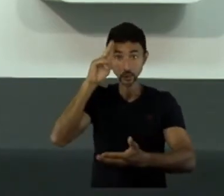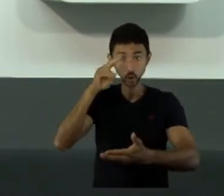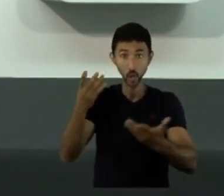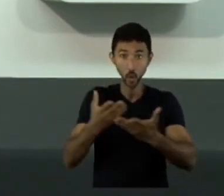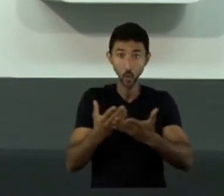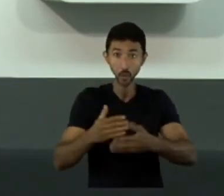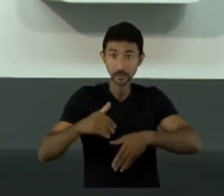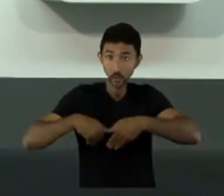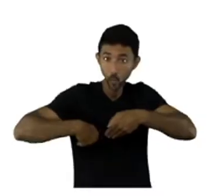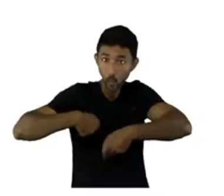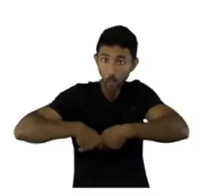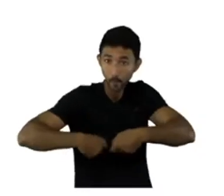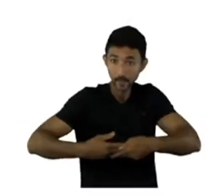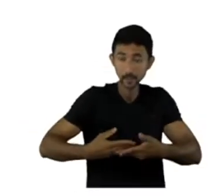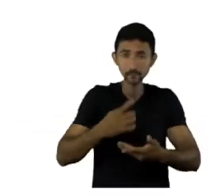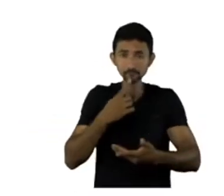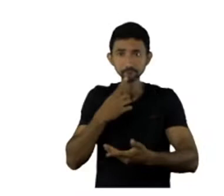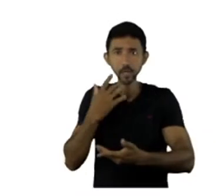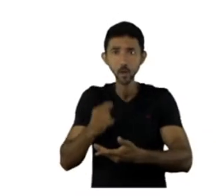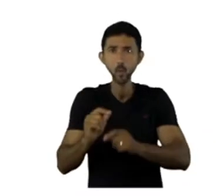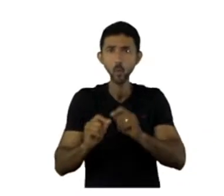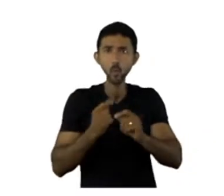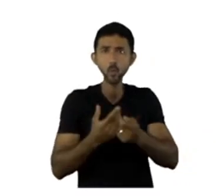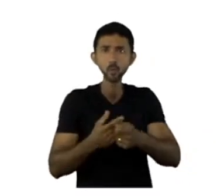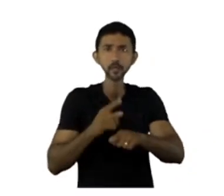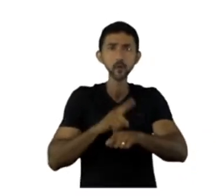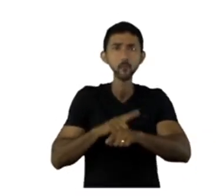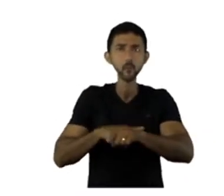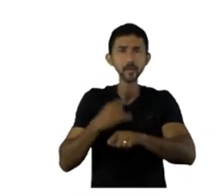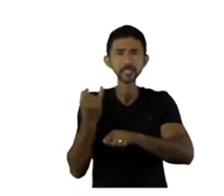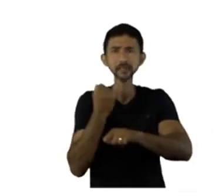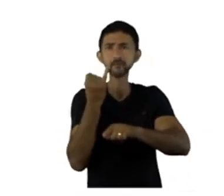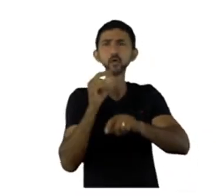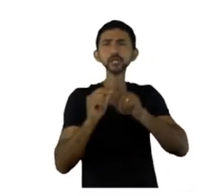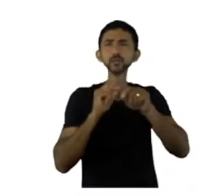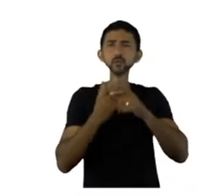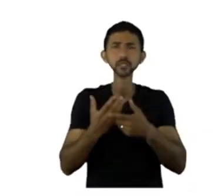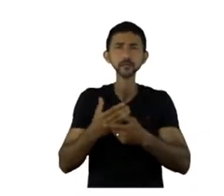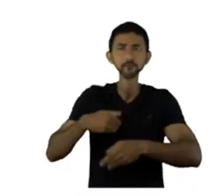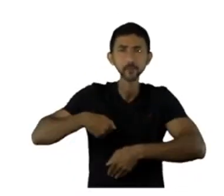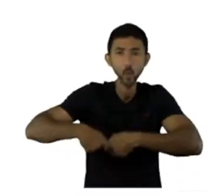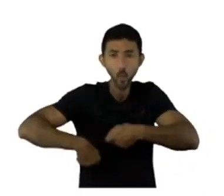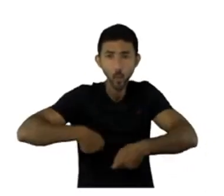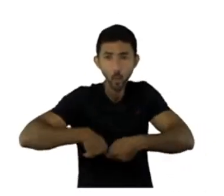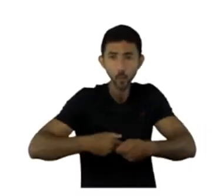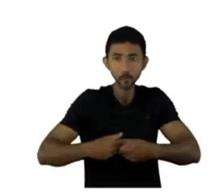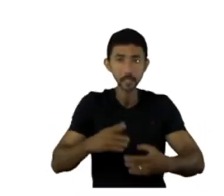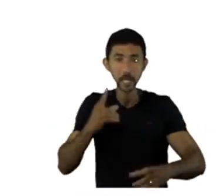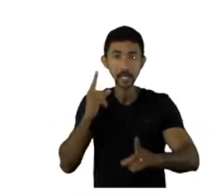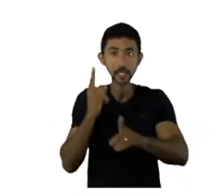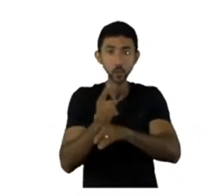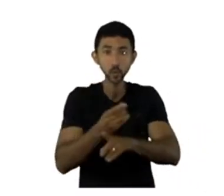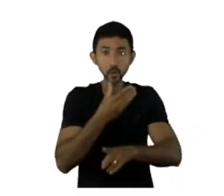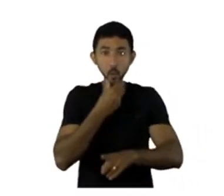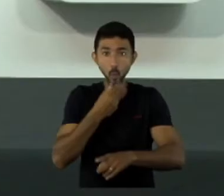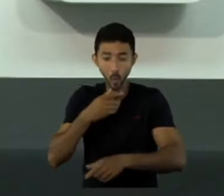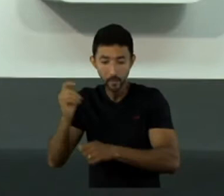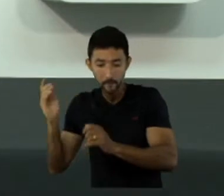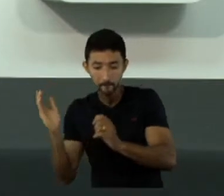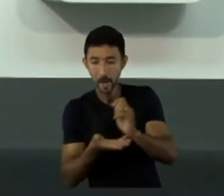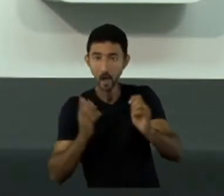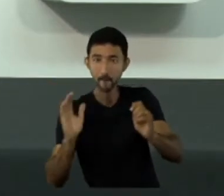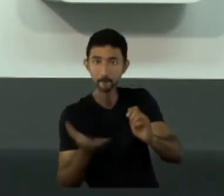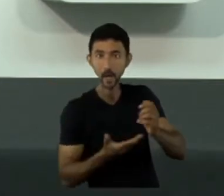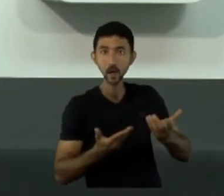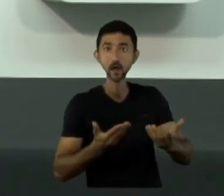lenda do Curupira, nós podemos considerar que o clímax foi o momento em que o Curupira encontra com o lenhador. Então,